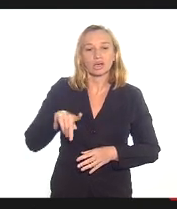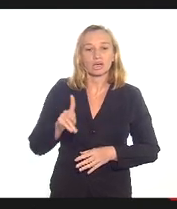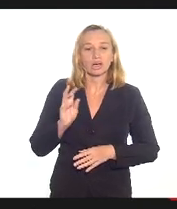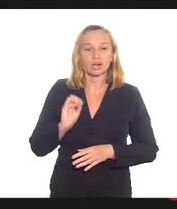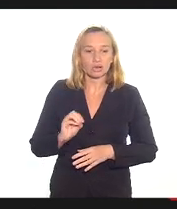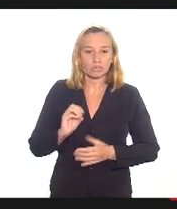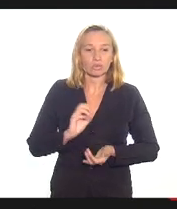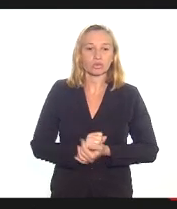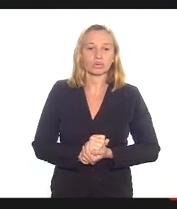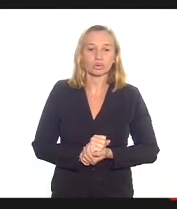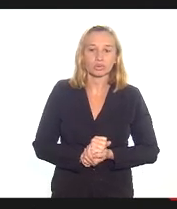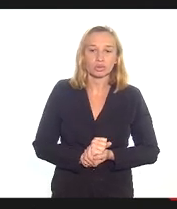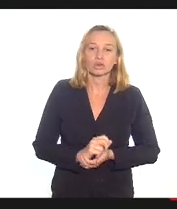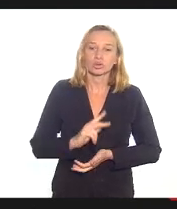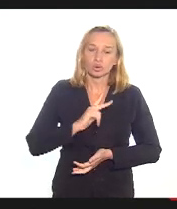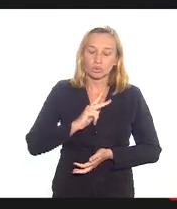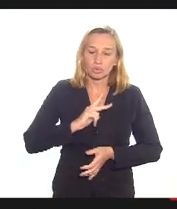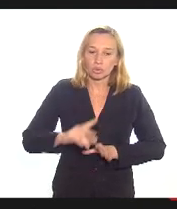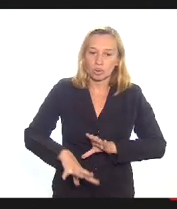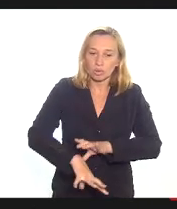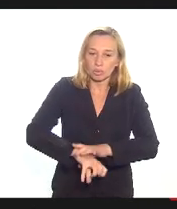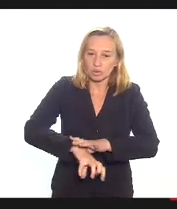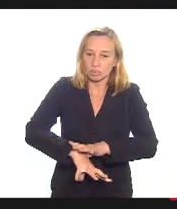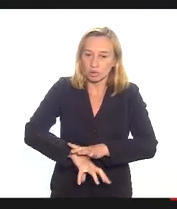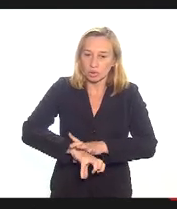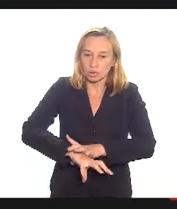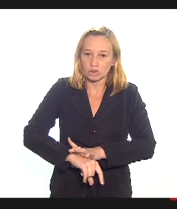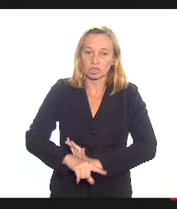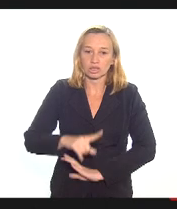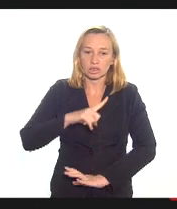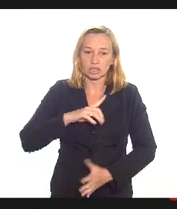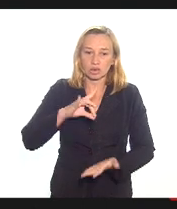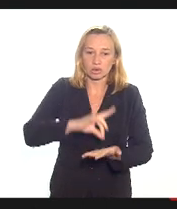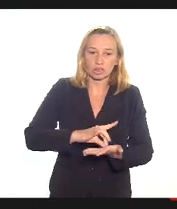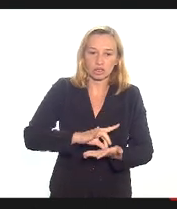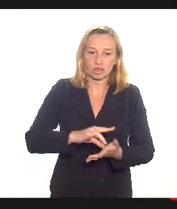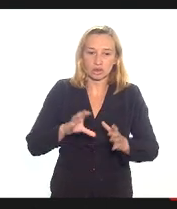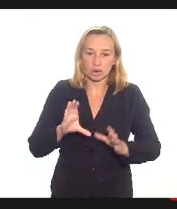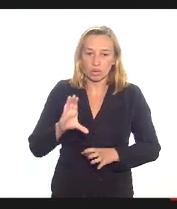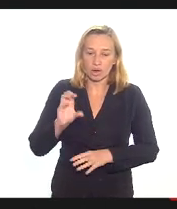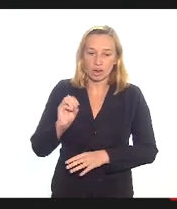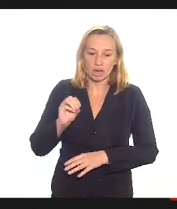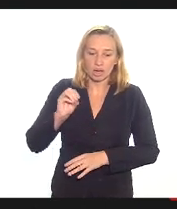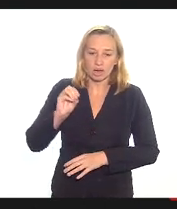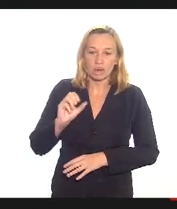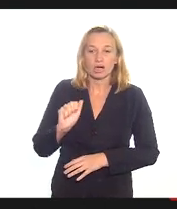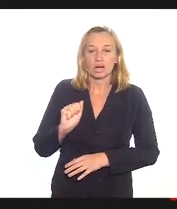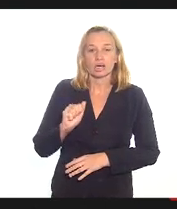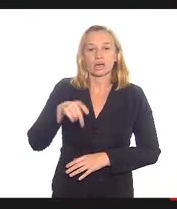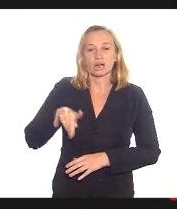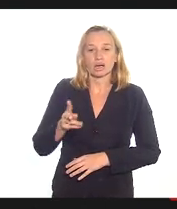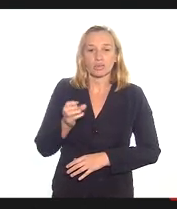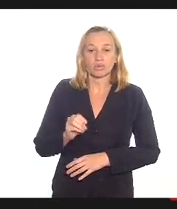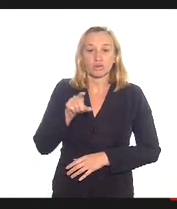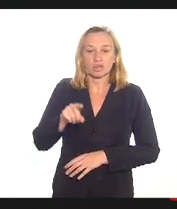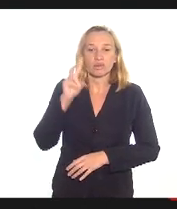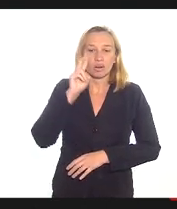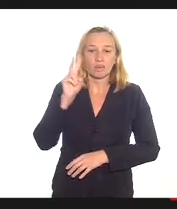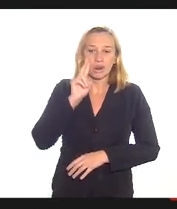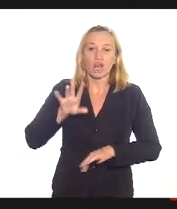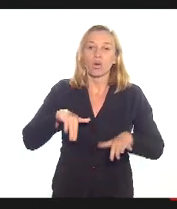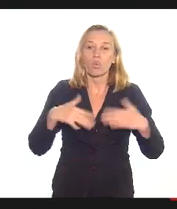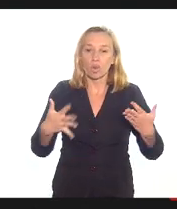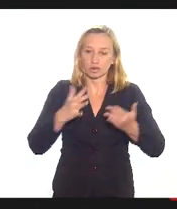limite do bloco exploratório que deu origem ao campo. Tá certo? Então, vocês vão lembrar que